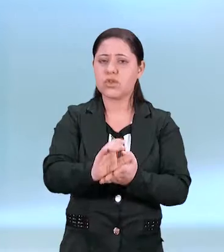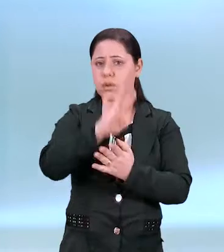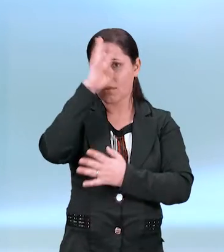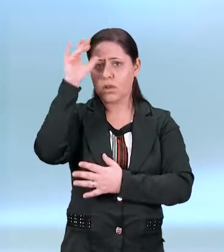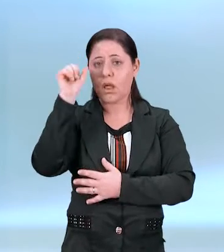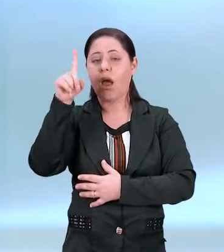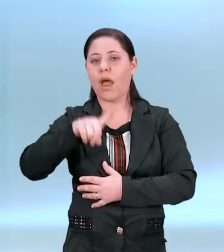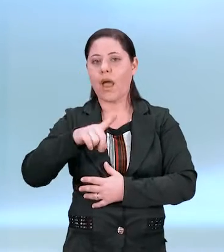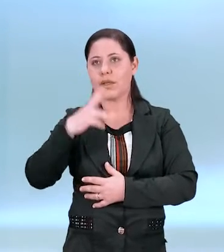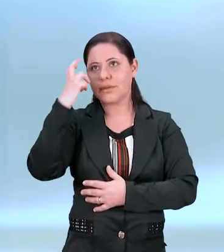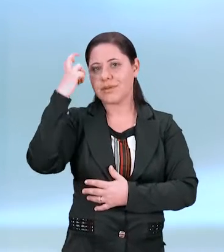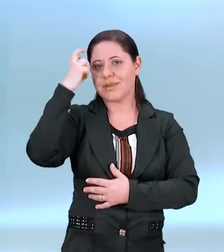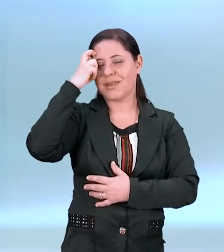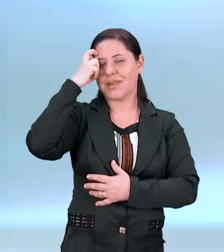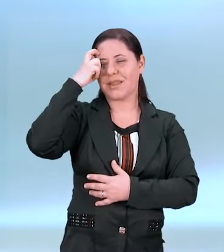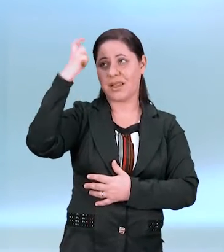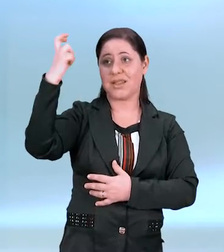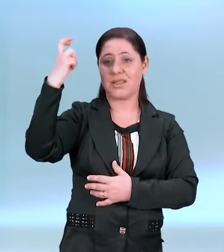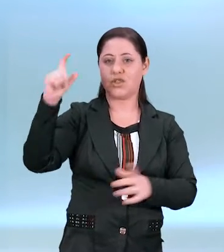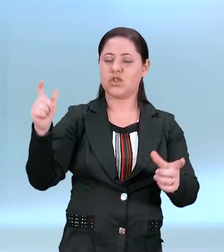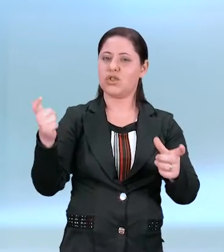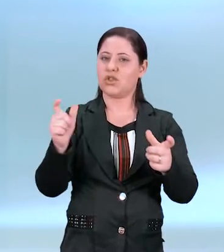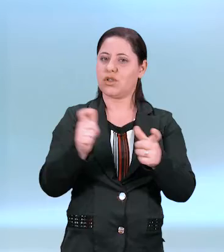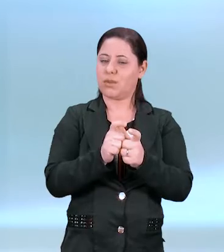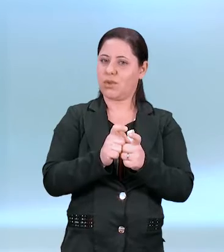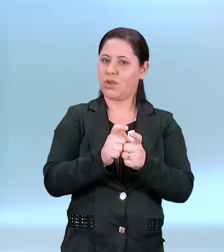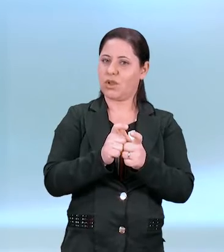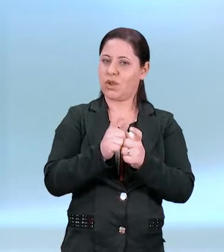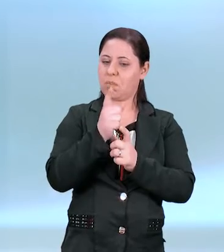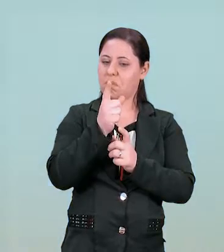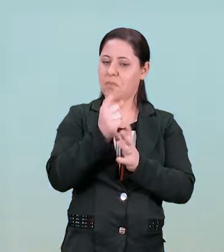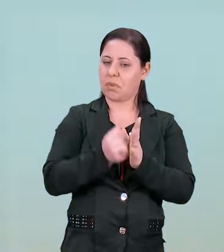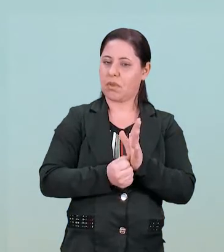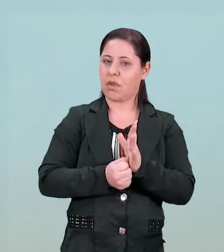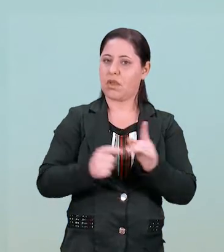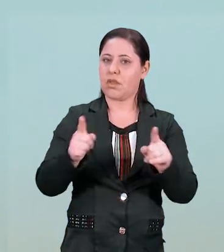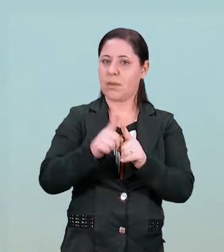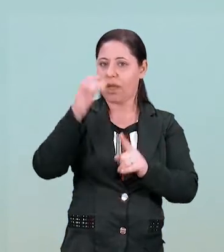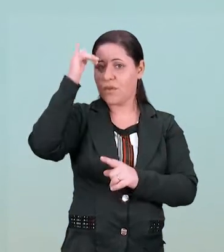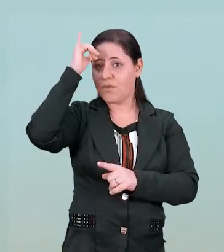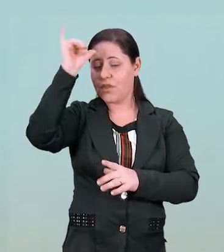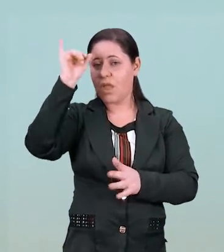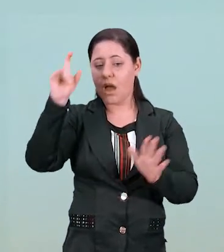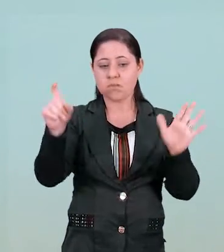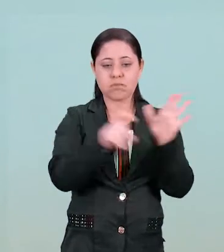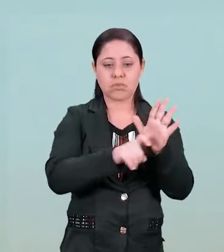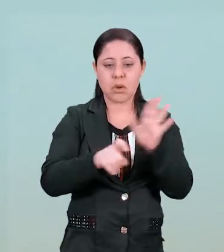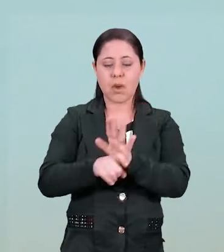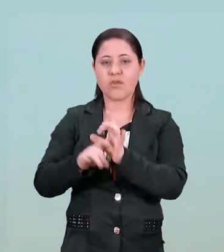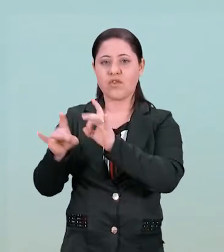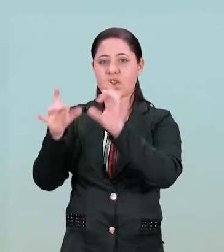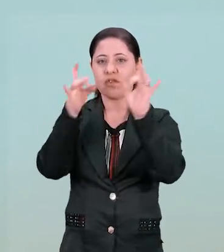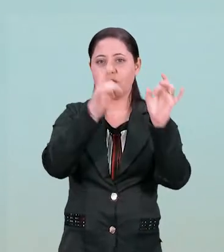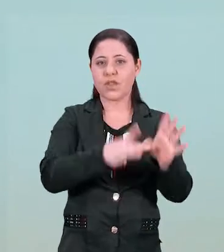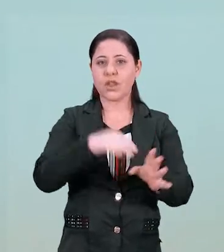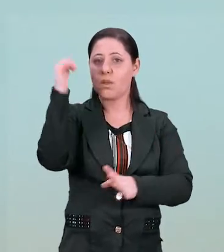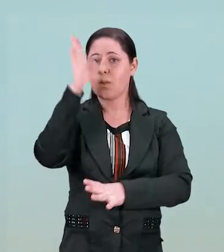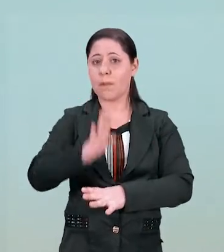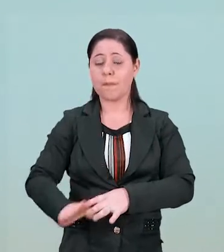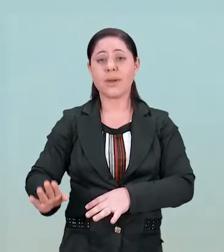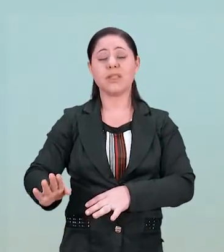inteligente de você reduzir custos e otimizar resultados no combate ao tráfico de drogas em todo o país. Todavia, se nós